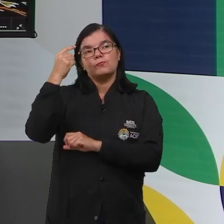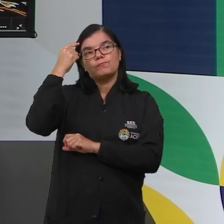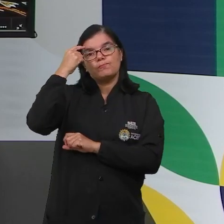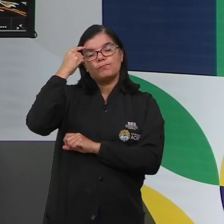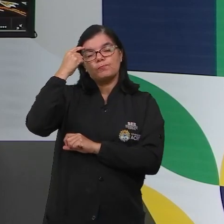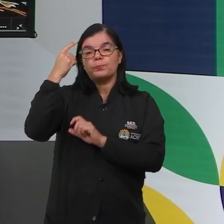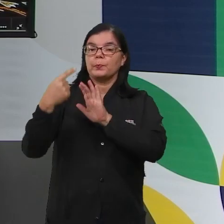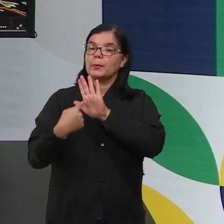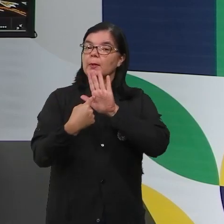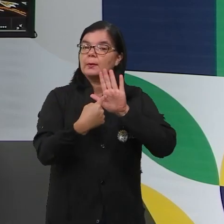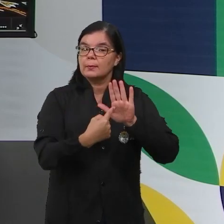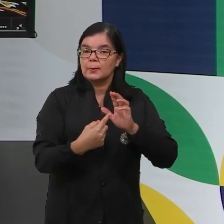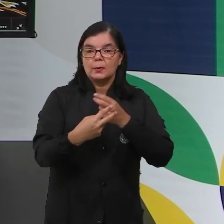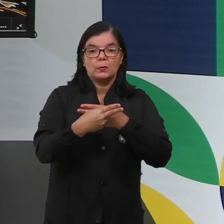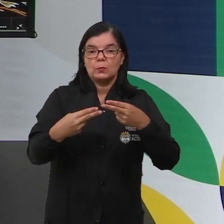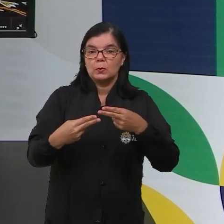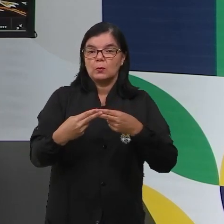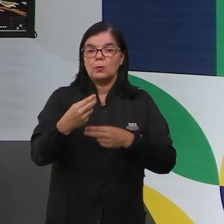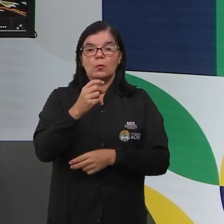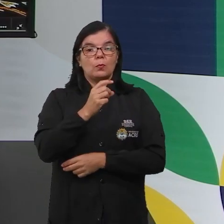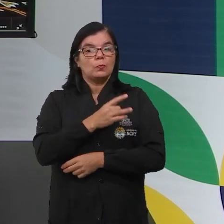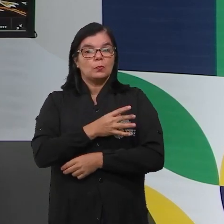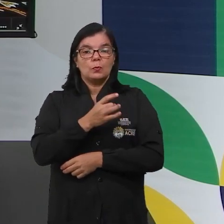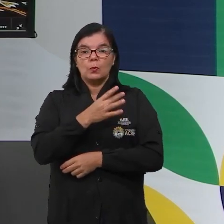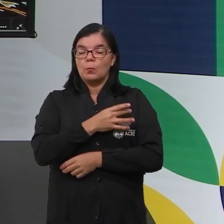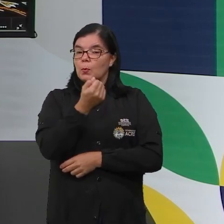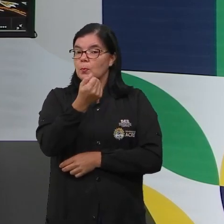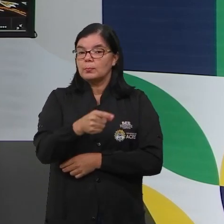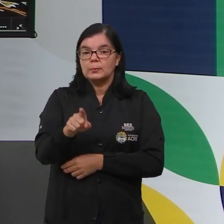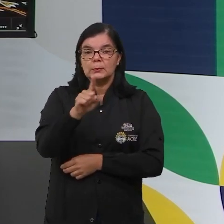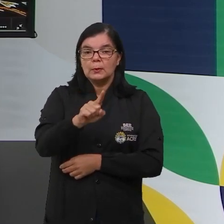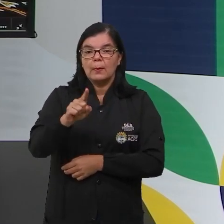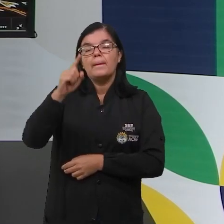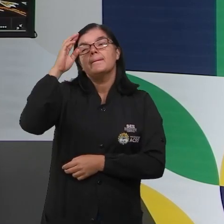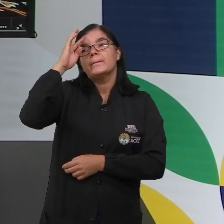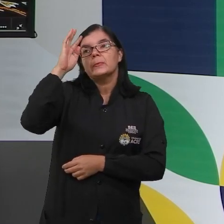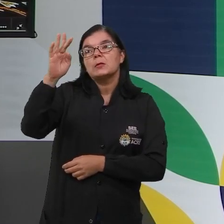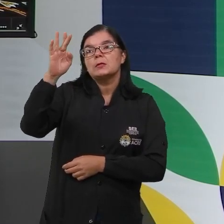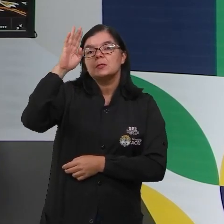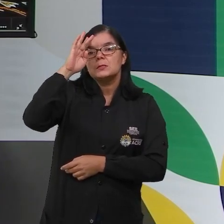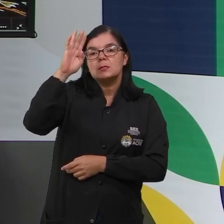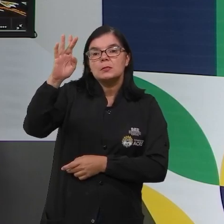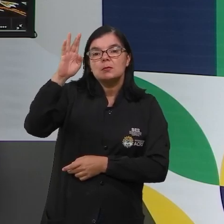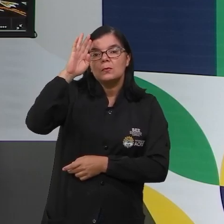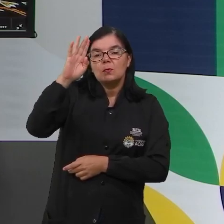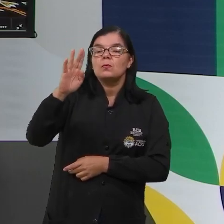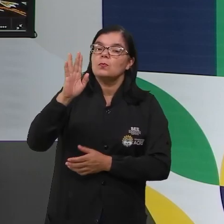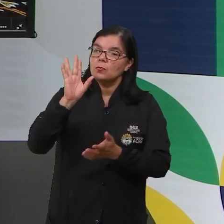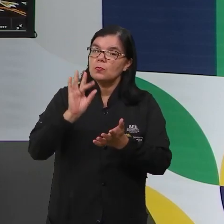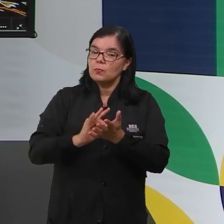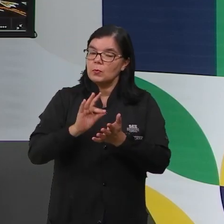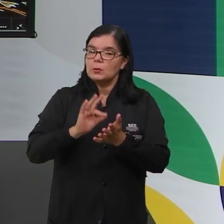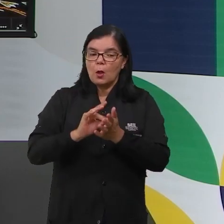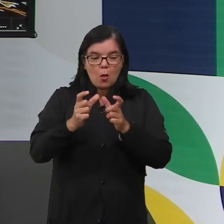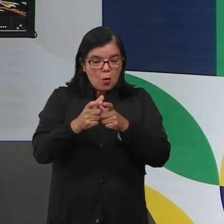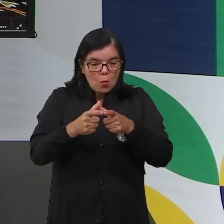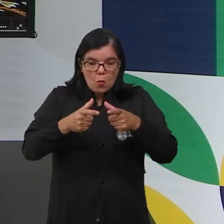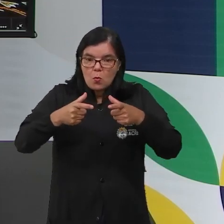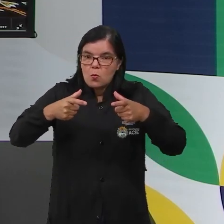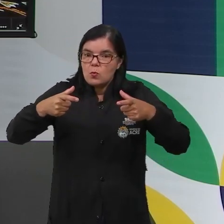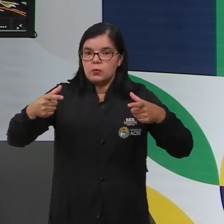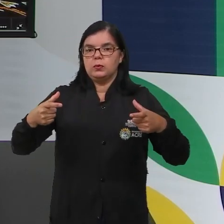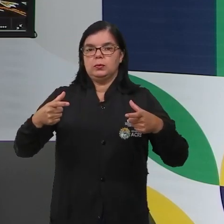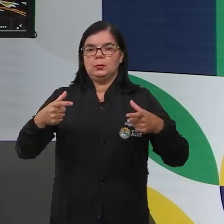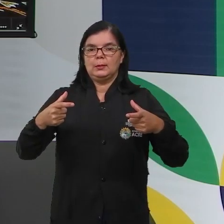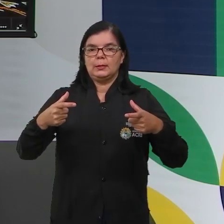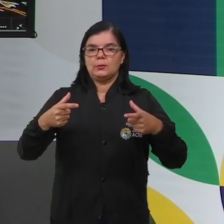numa exposição, não tenha medo de sonhar alto. Pense alto mesmo. Pense que você vai fazer uma exposição de Da